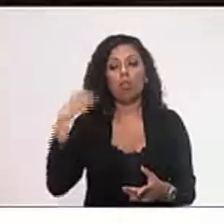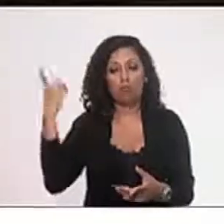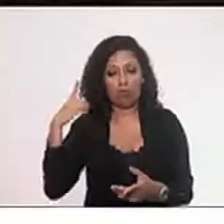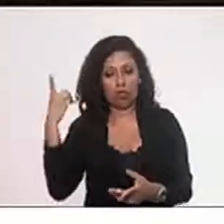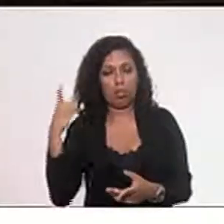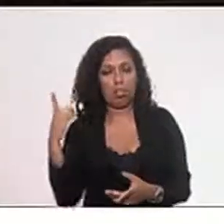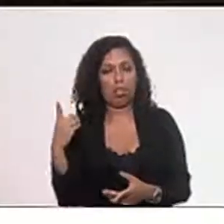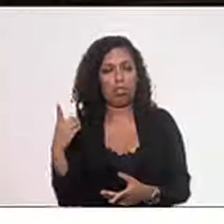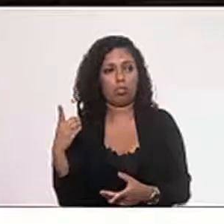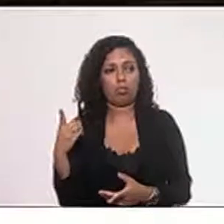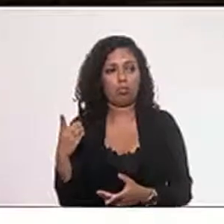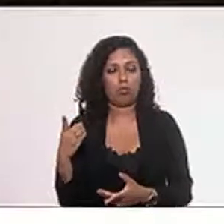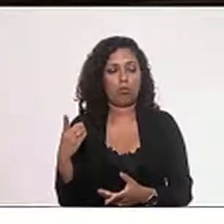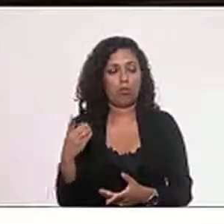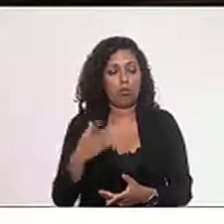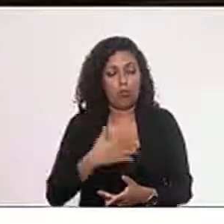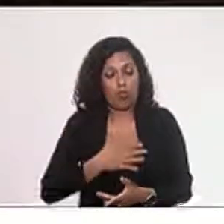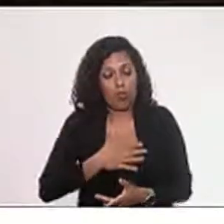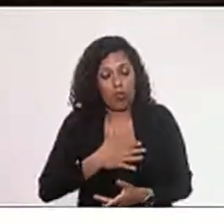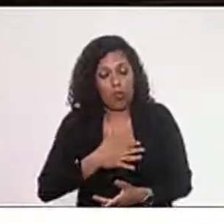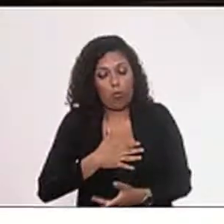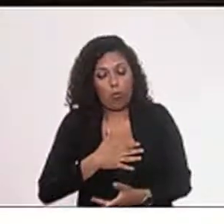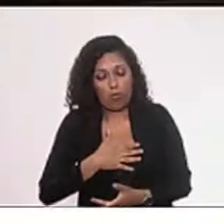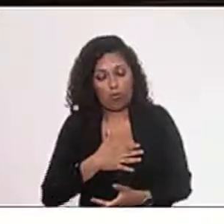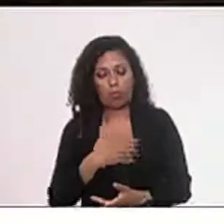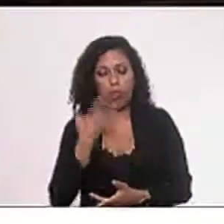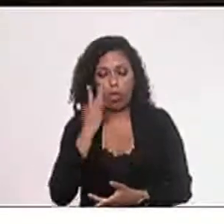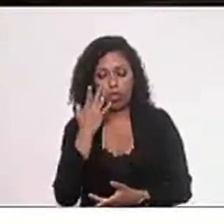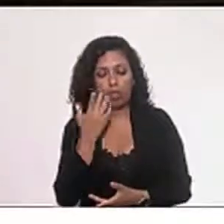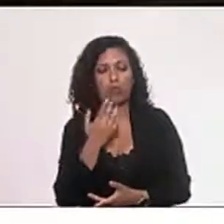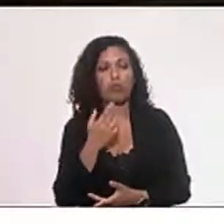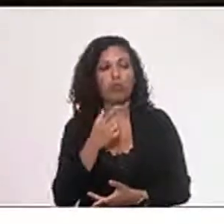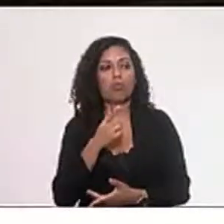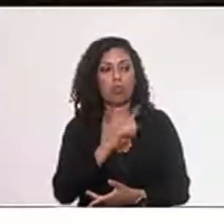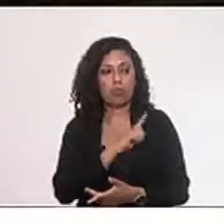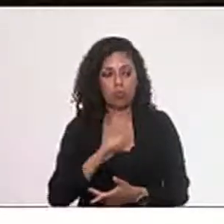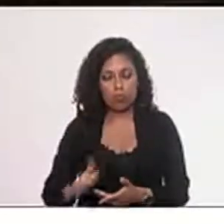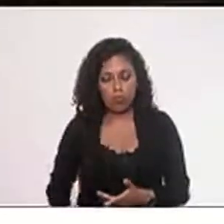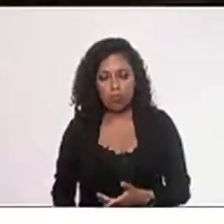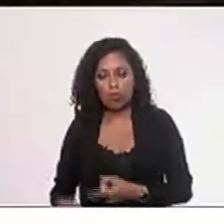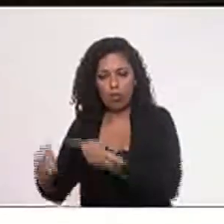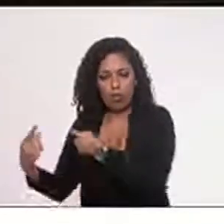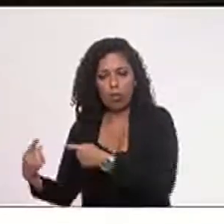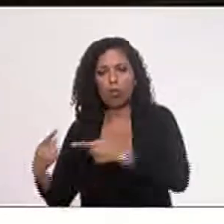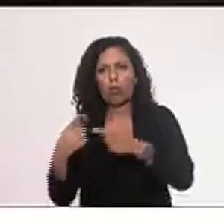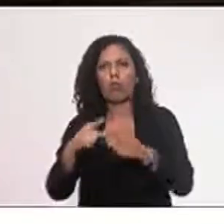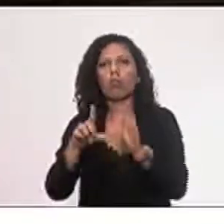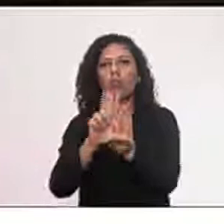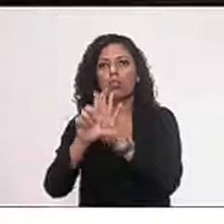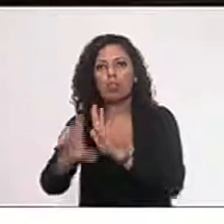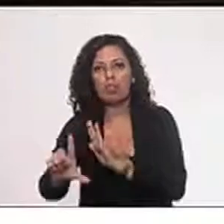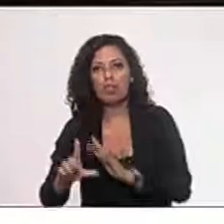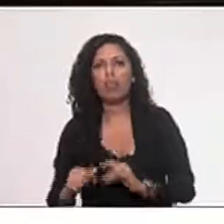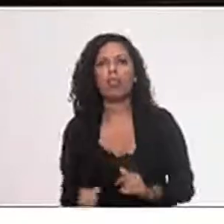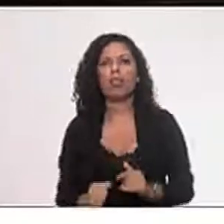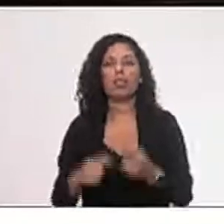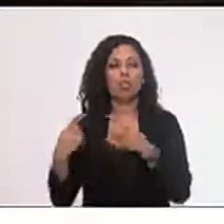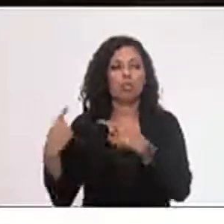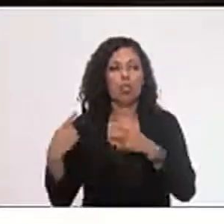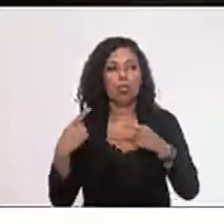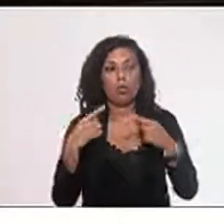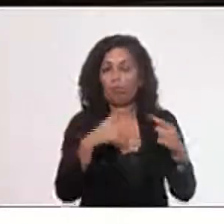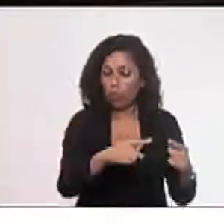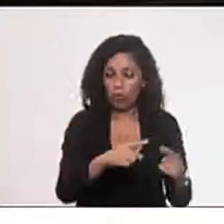ações por parte do estado ao arrepio da lei legisladores deputada jô